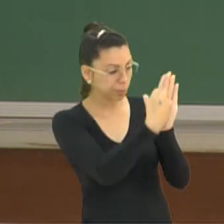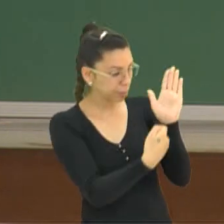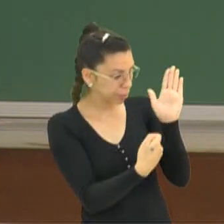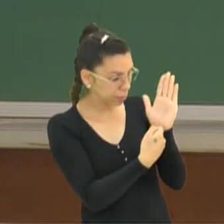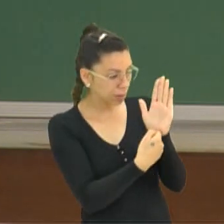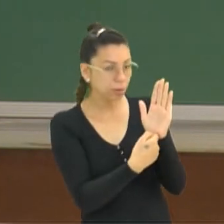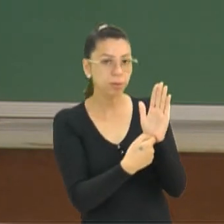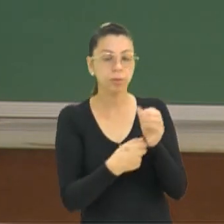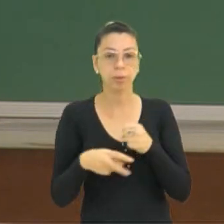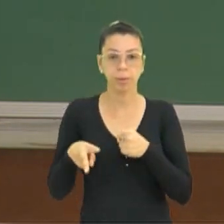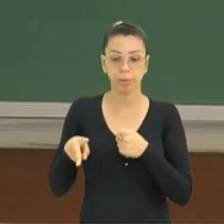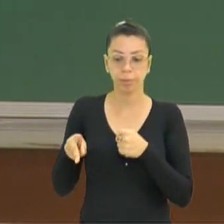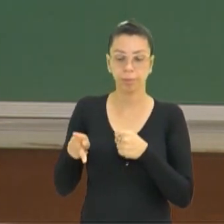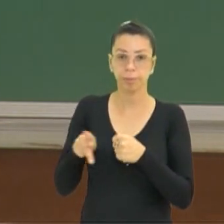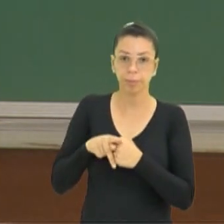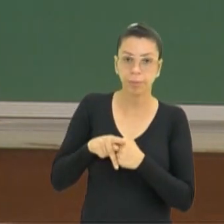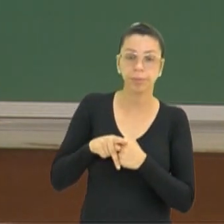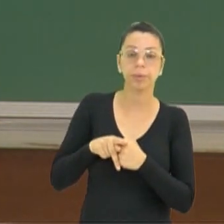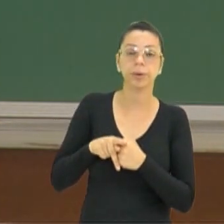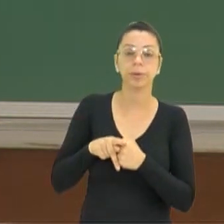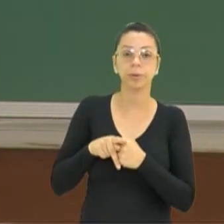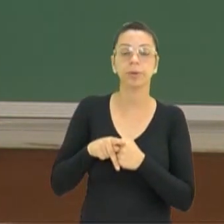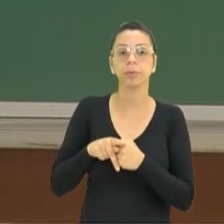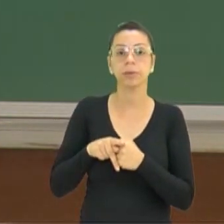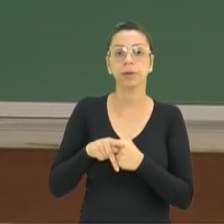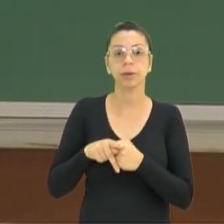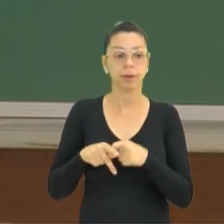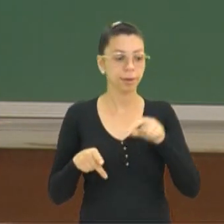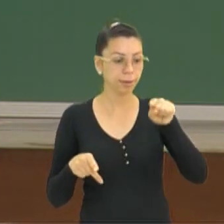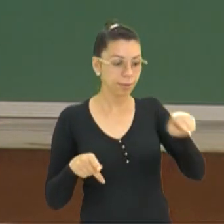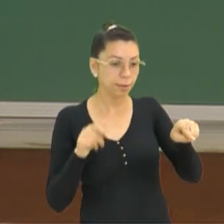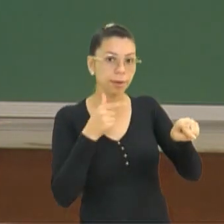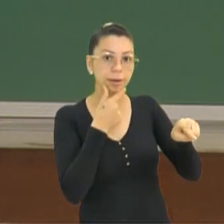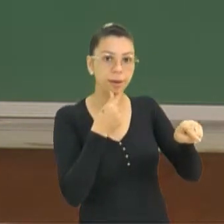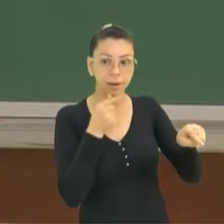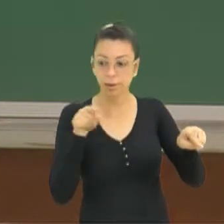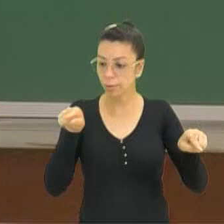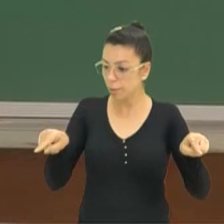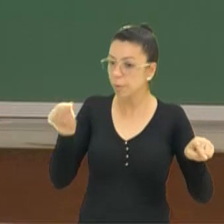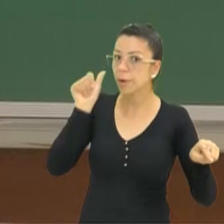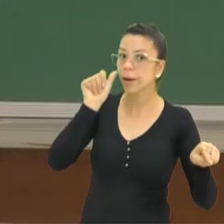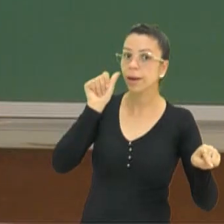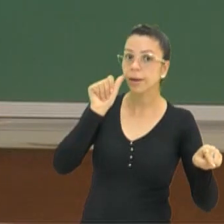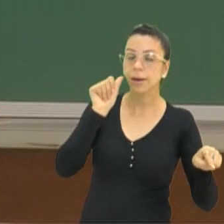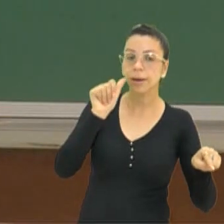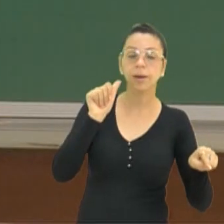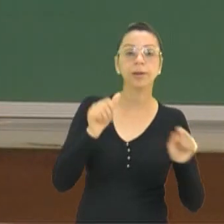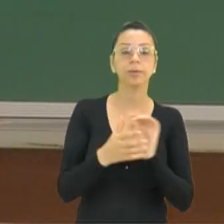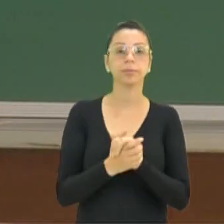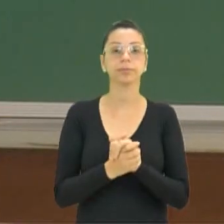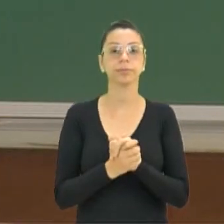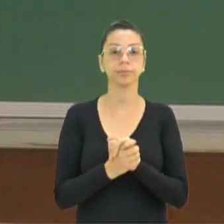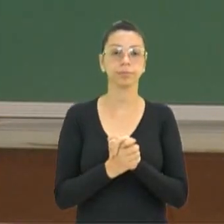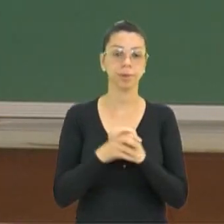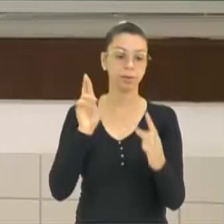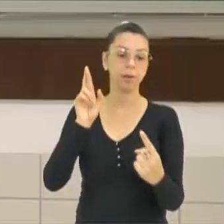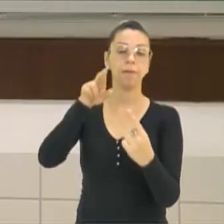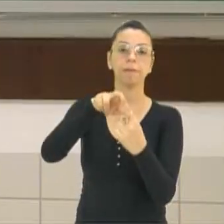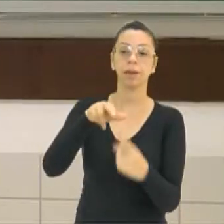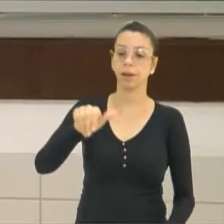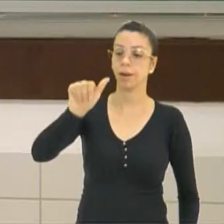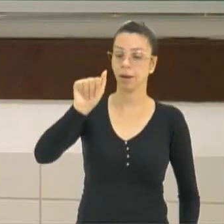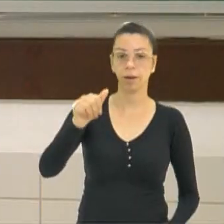pronome they, que significa eles ou elas, se refere a. É muito comum esse tipo de questões, onde você tem